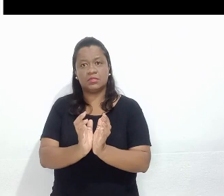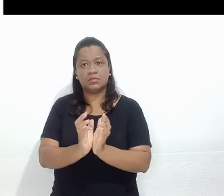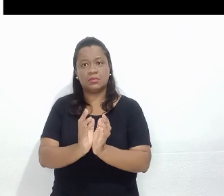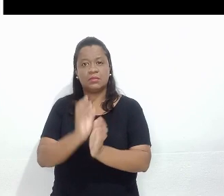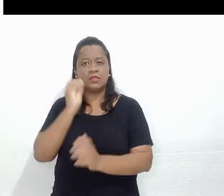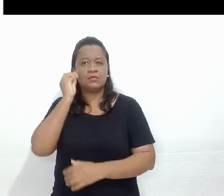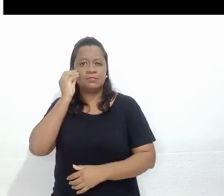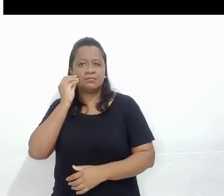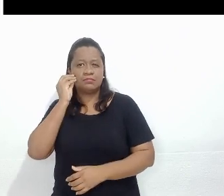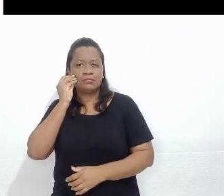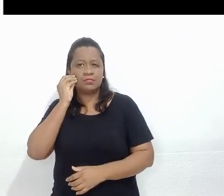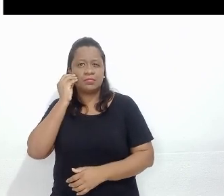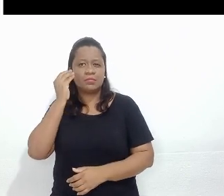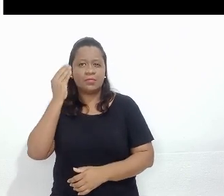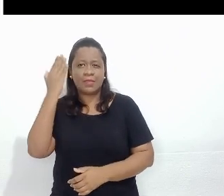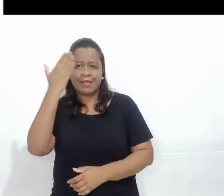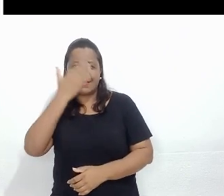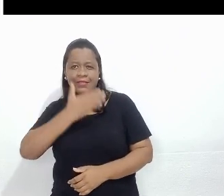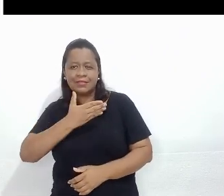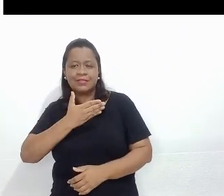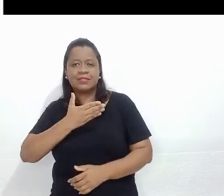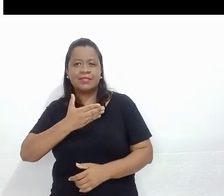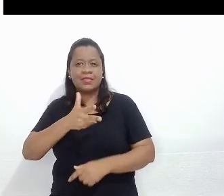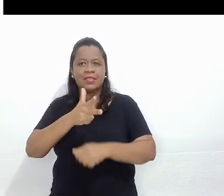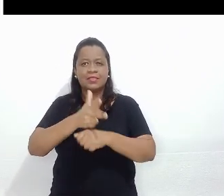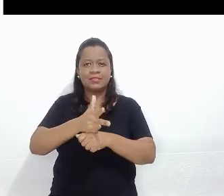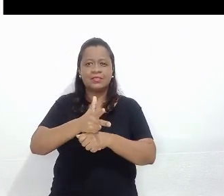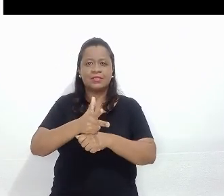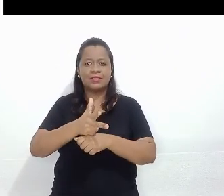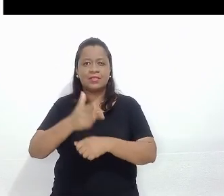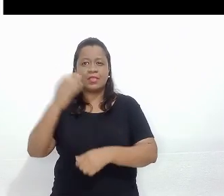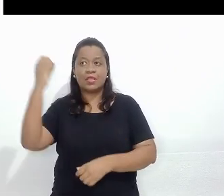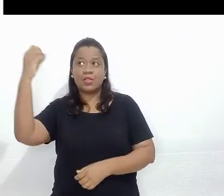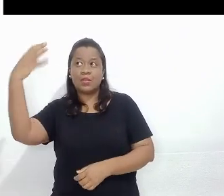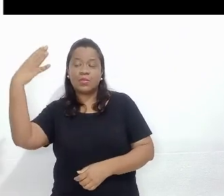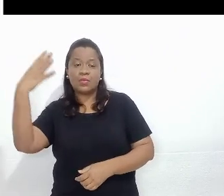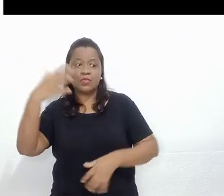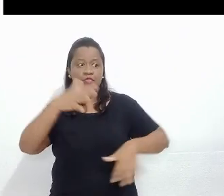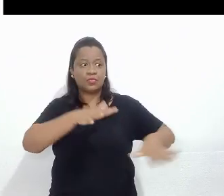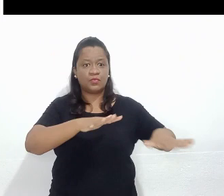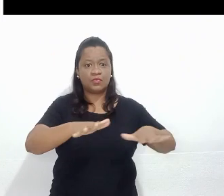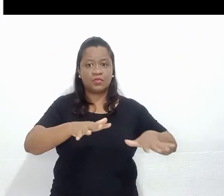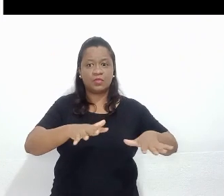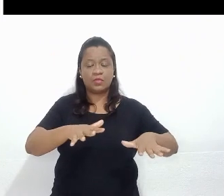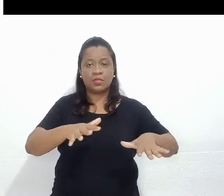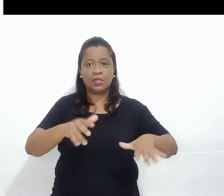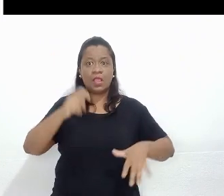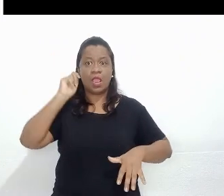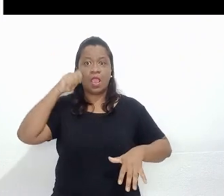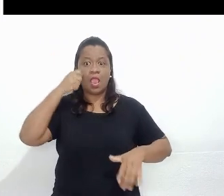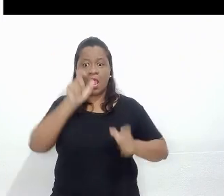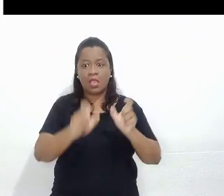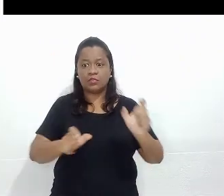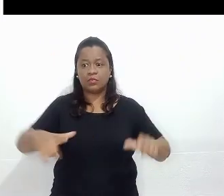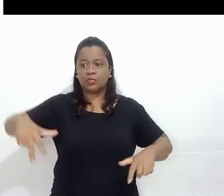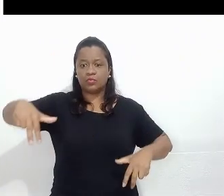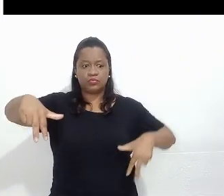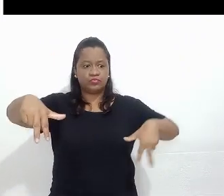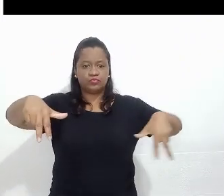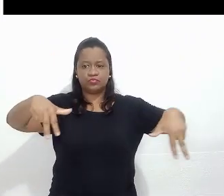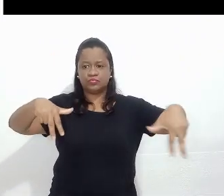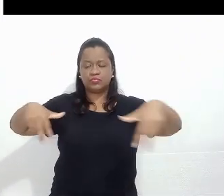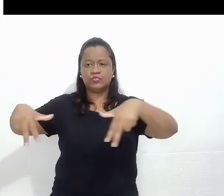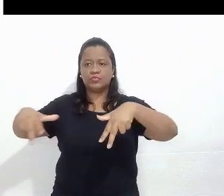sua câmera, tá? Teste a sua movimentação de atores, de câmera, de tudo. Faça teste de figurino